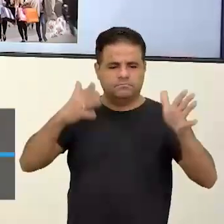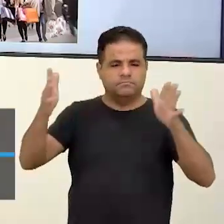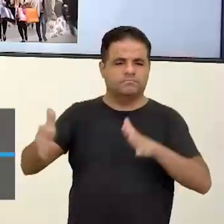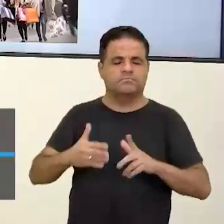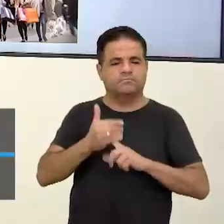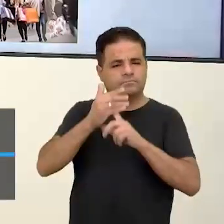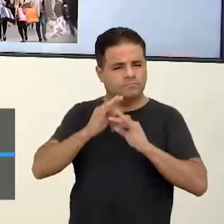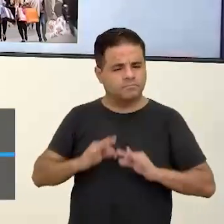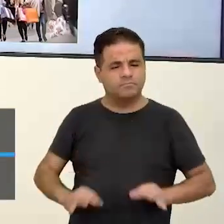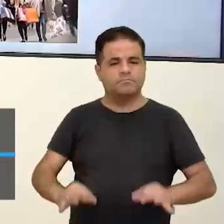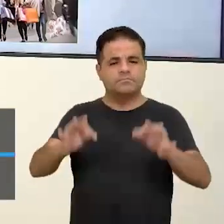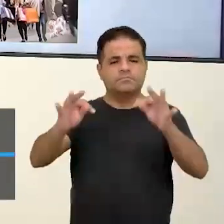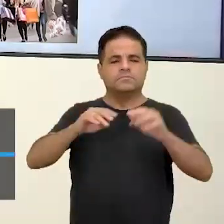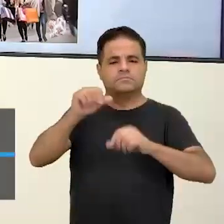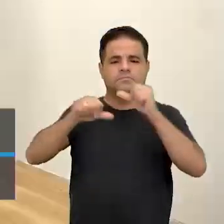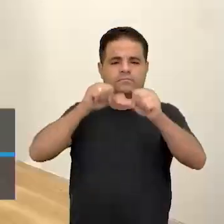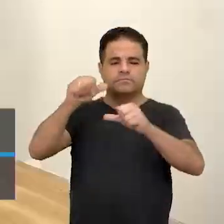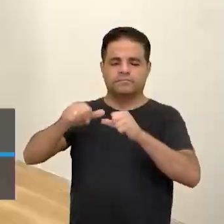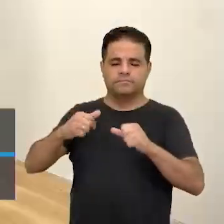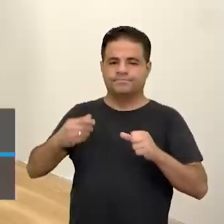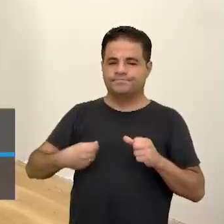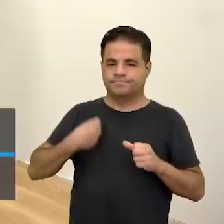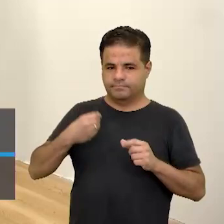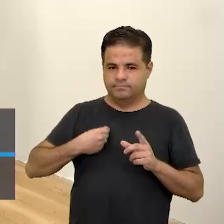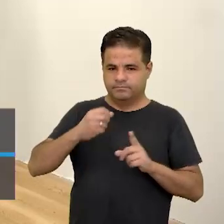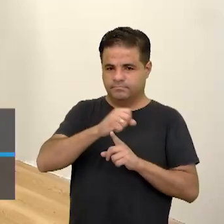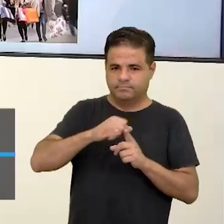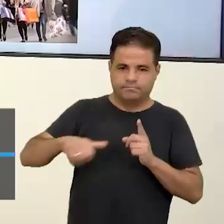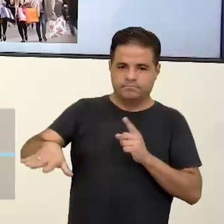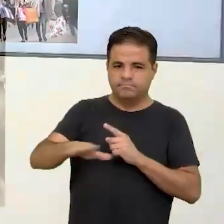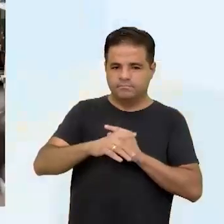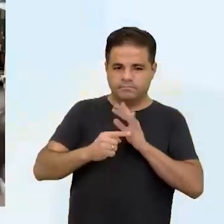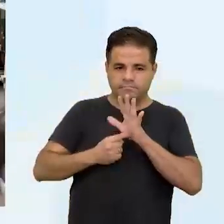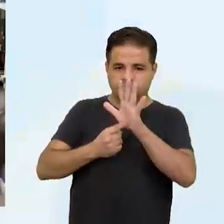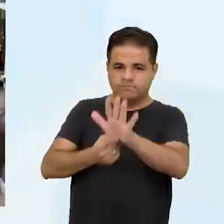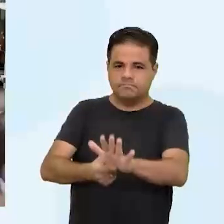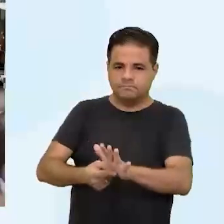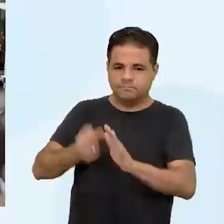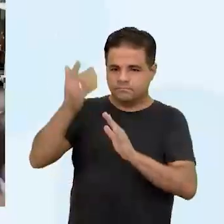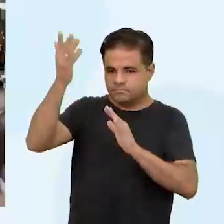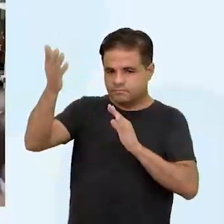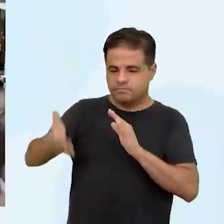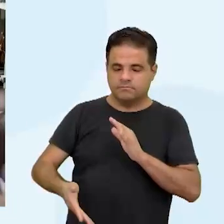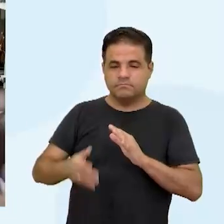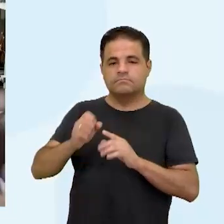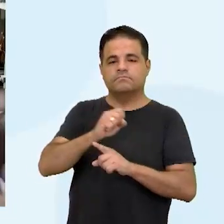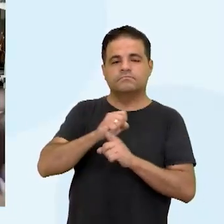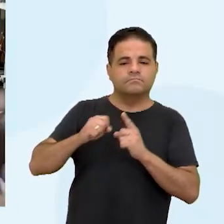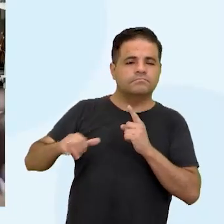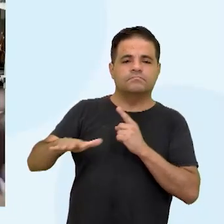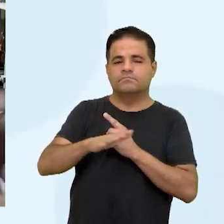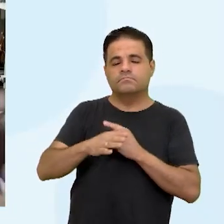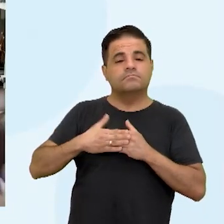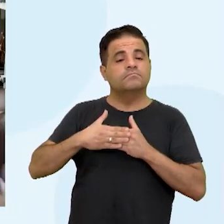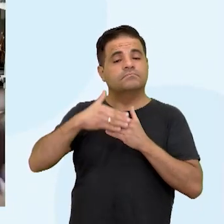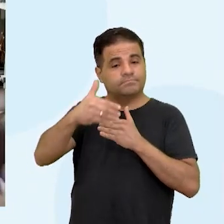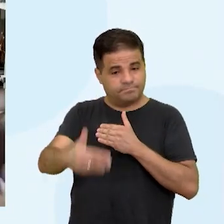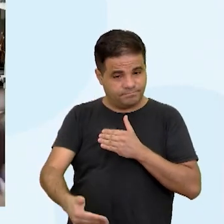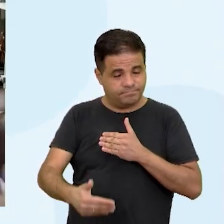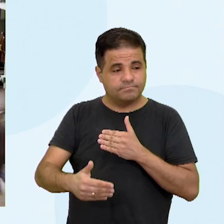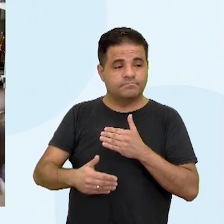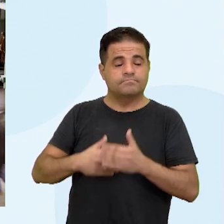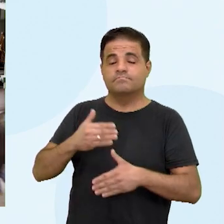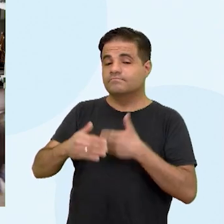produção tecnológica, transforma também a vida em sociedade. Vai aparecer aí na tela para vocês. Então, a revolução industrial, o modo